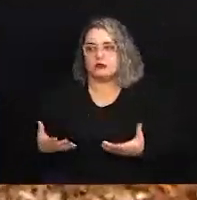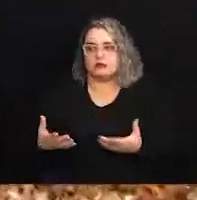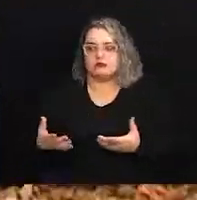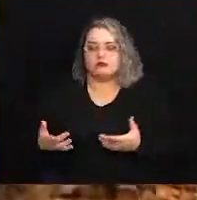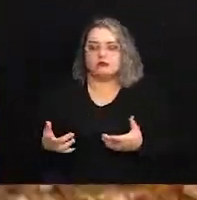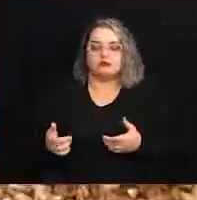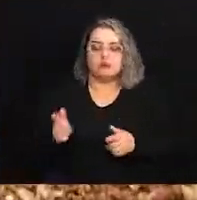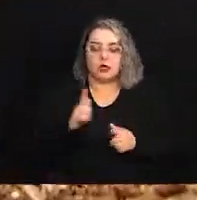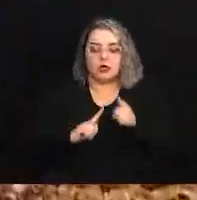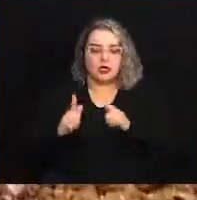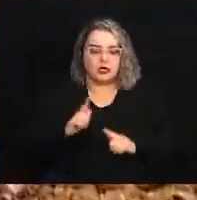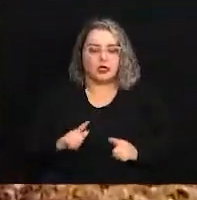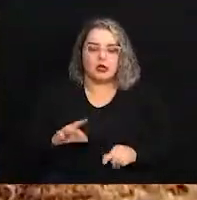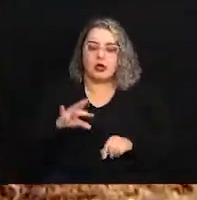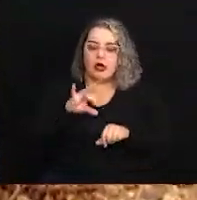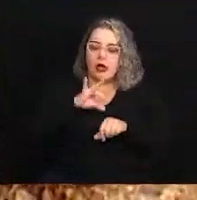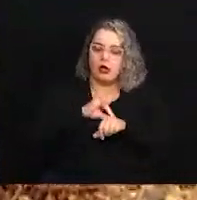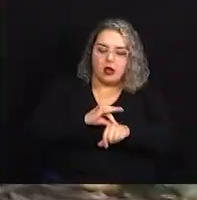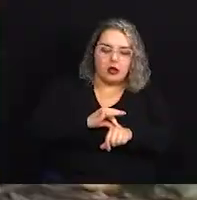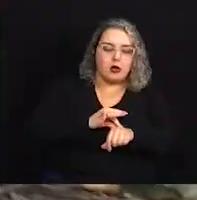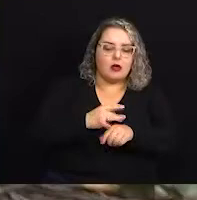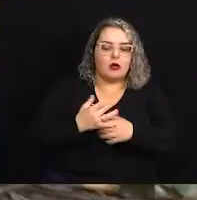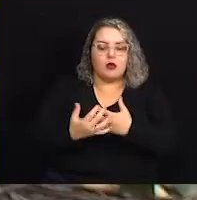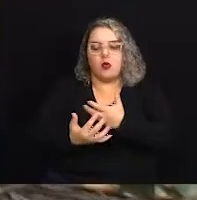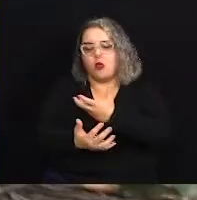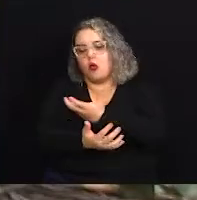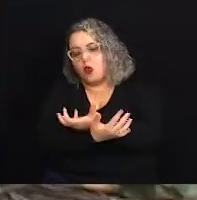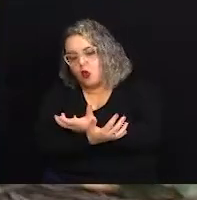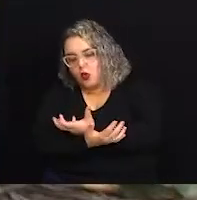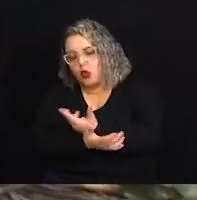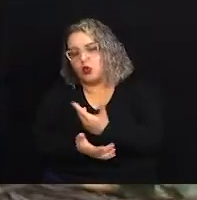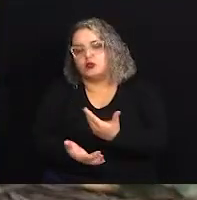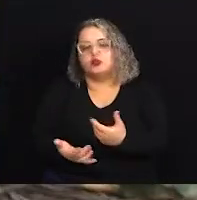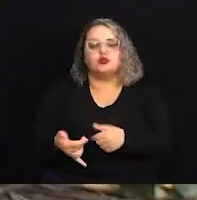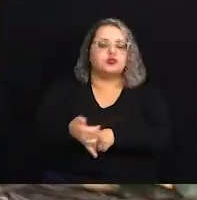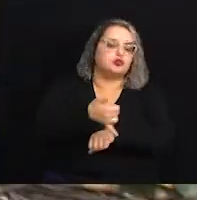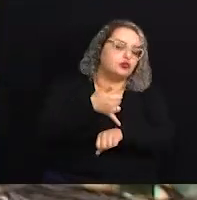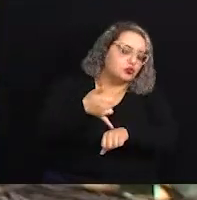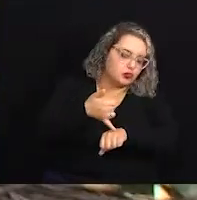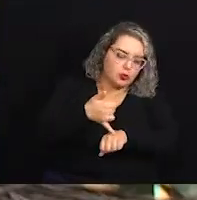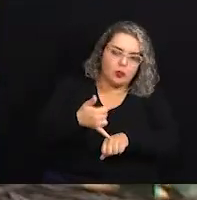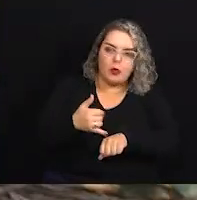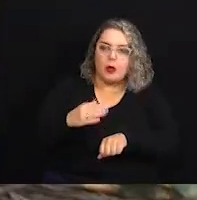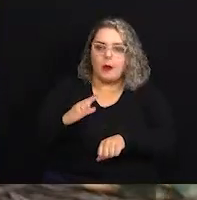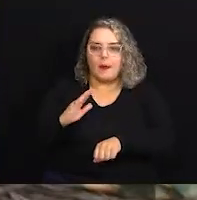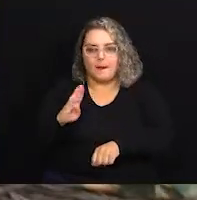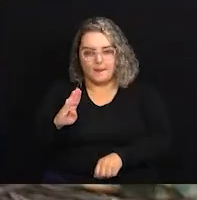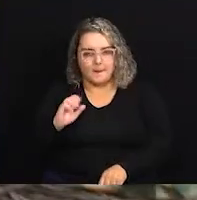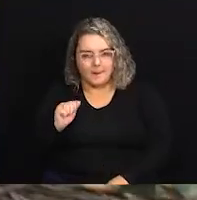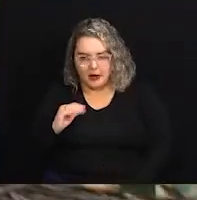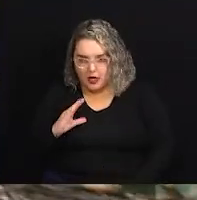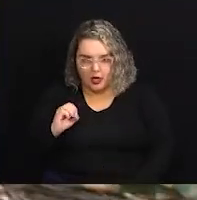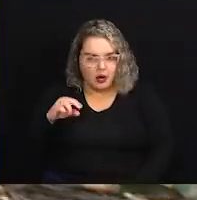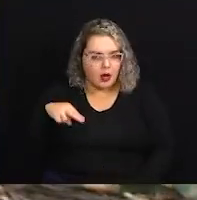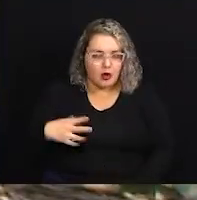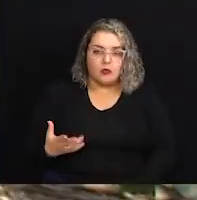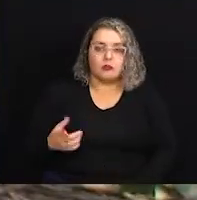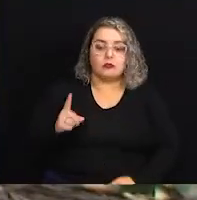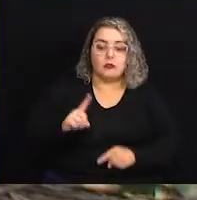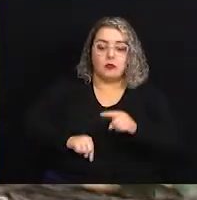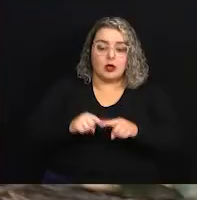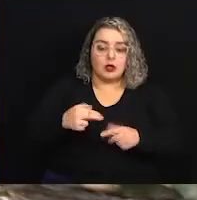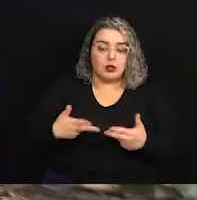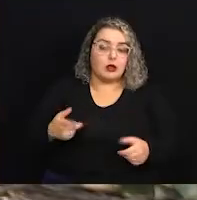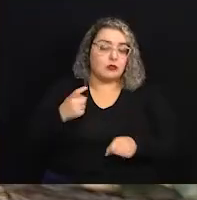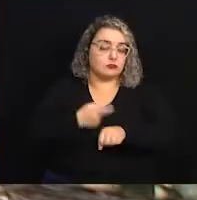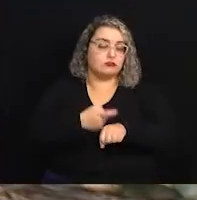gente gerencia carnes, ossos, gorduras de bacon e o